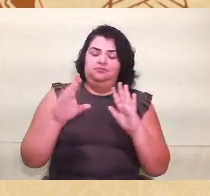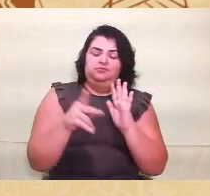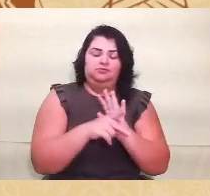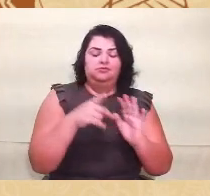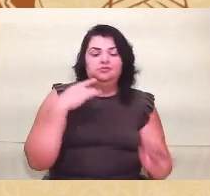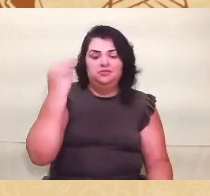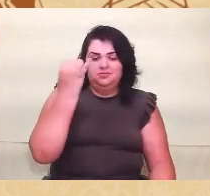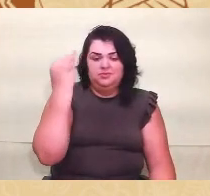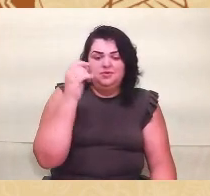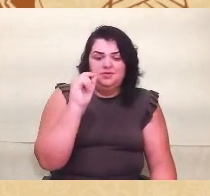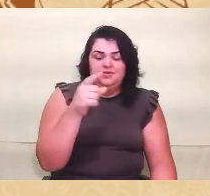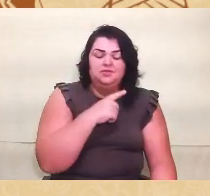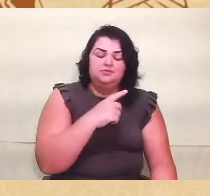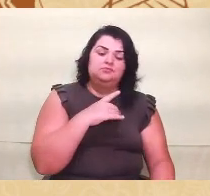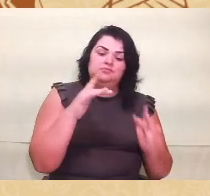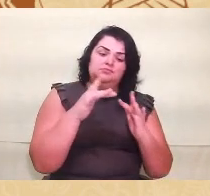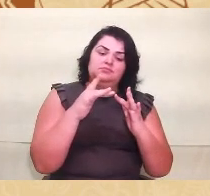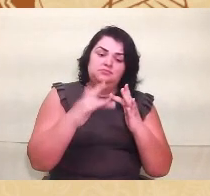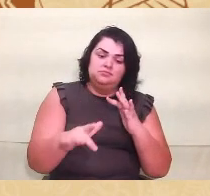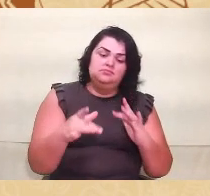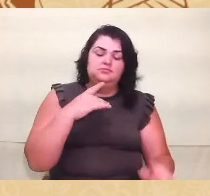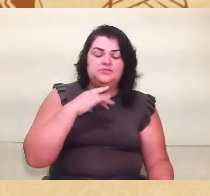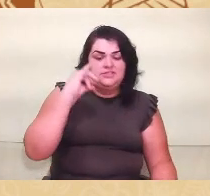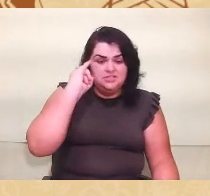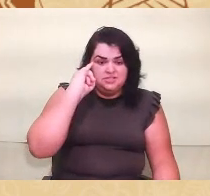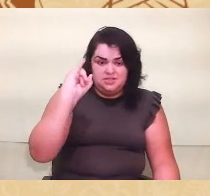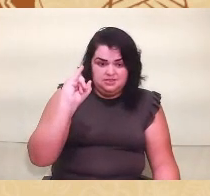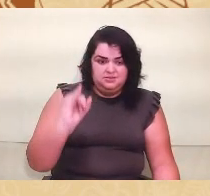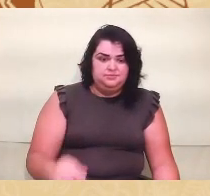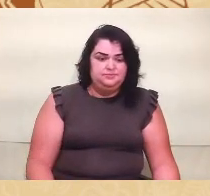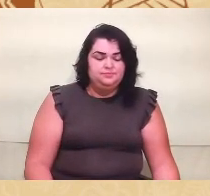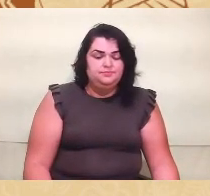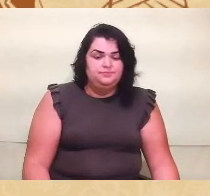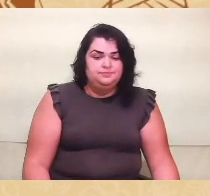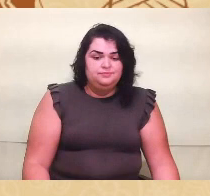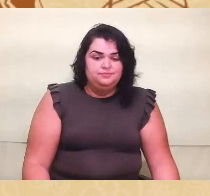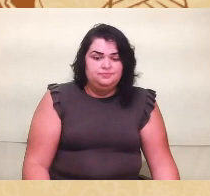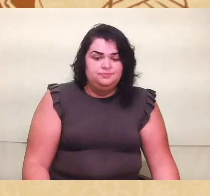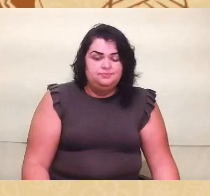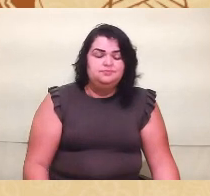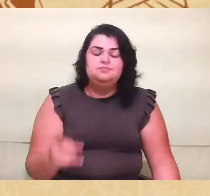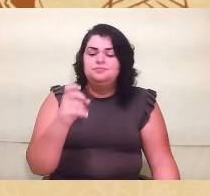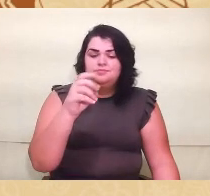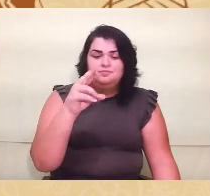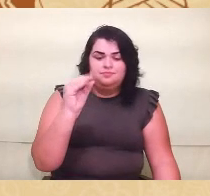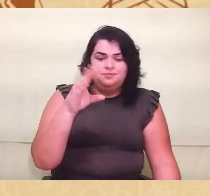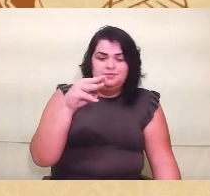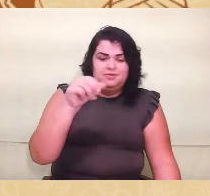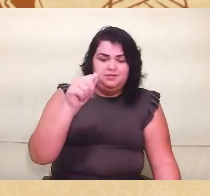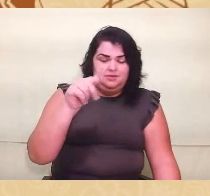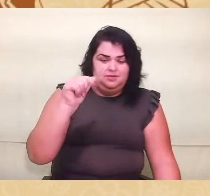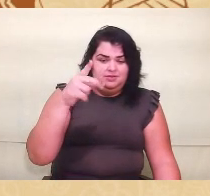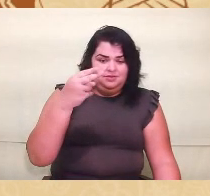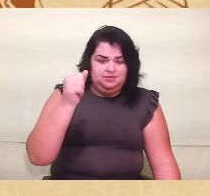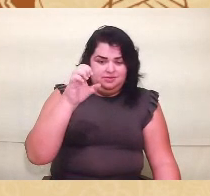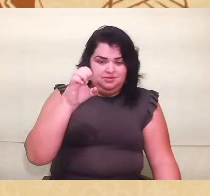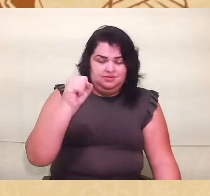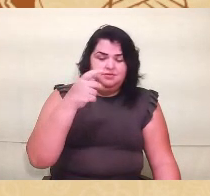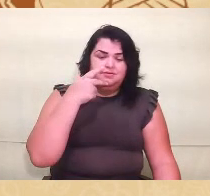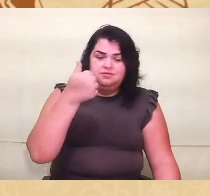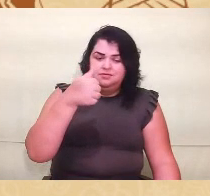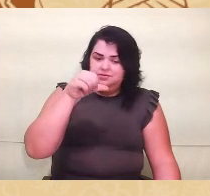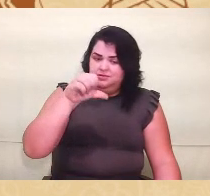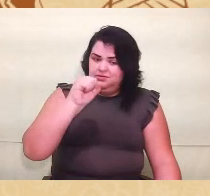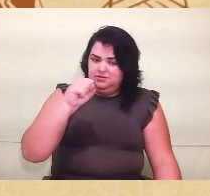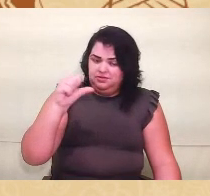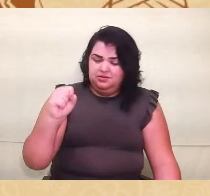Né? Improdutivo e sem regra. Um Pero Magalhães de Gandava, em 1578, para ver que isso não é novo, né?